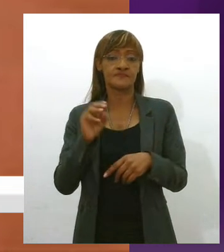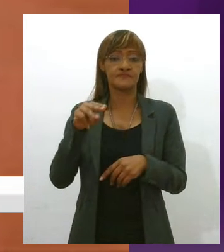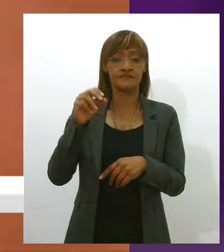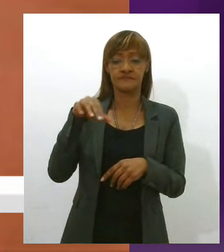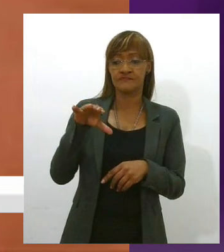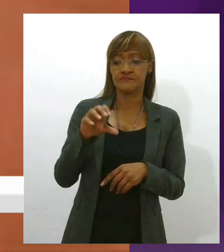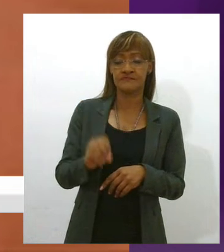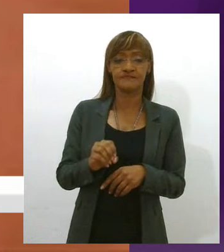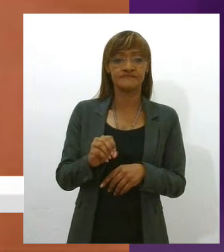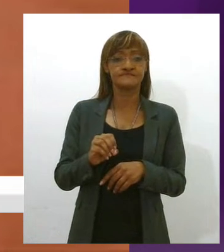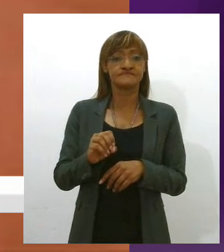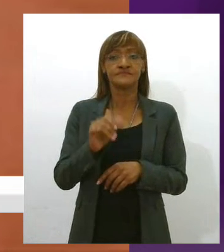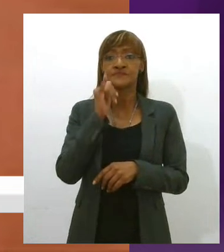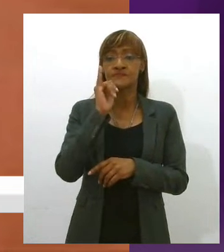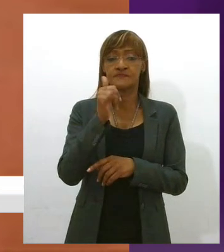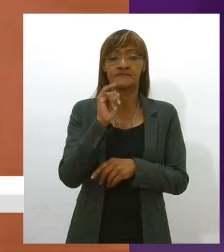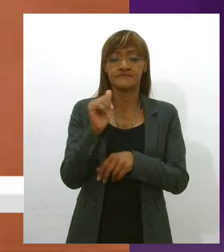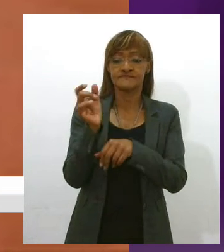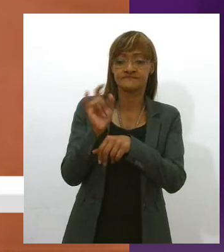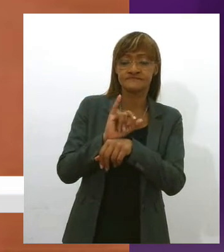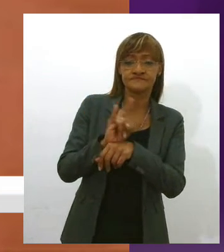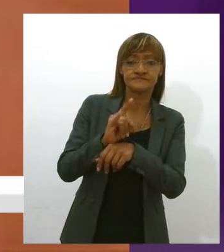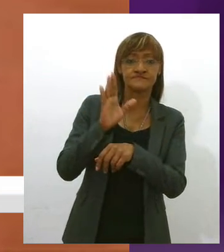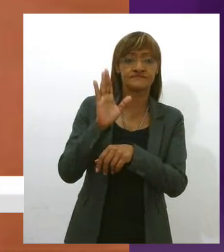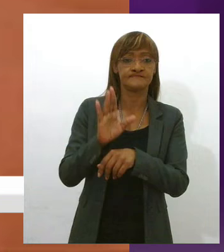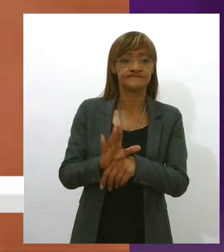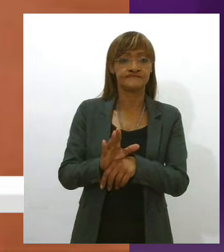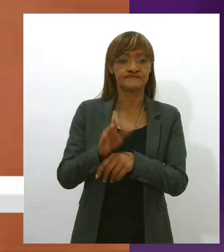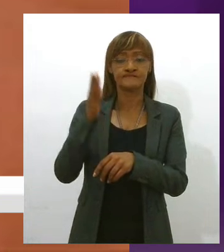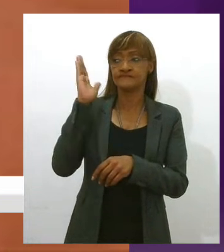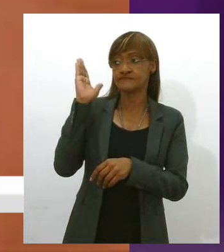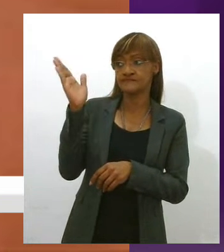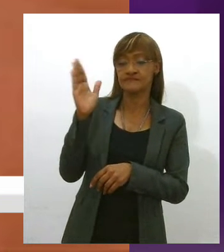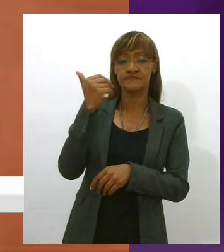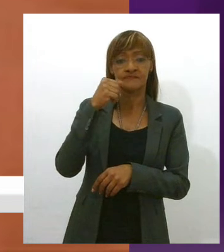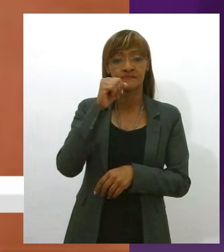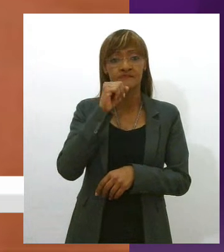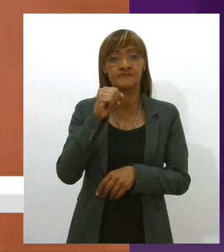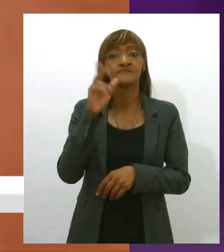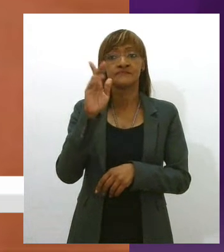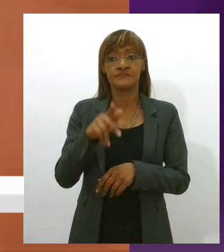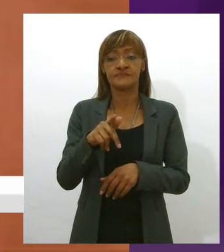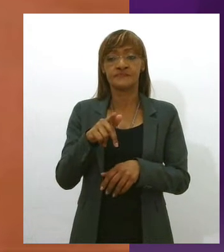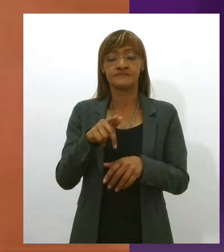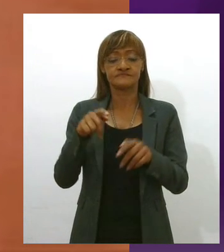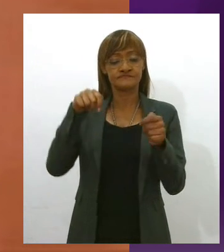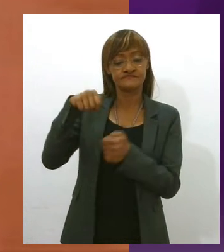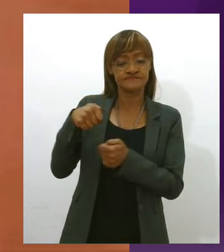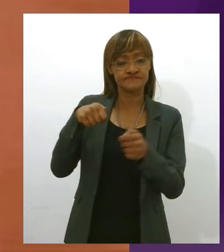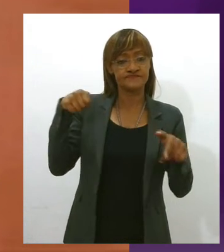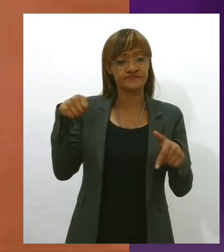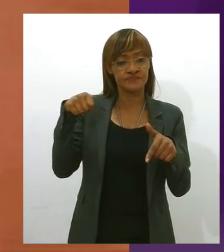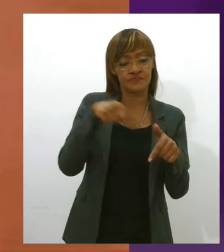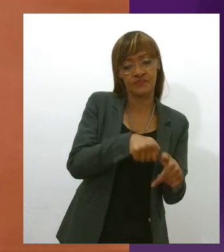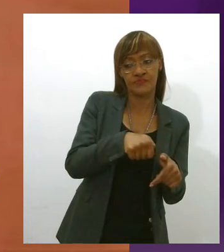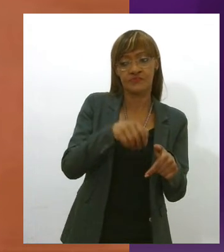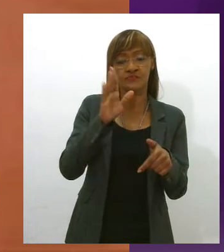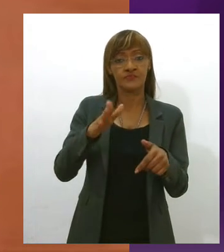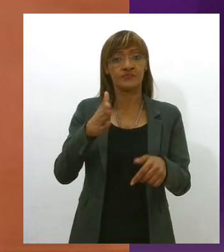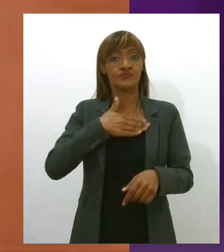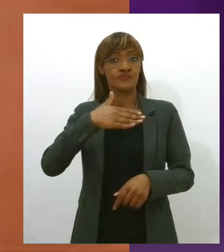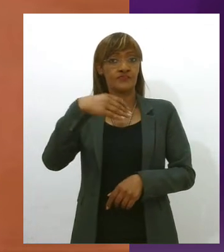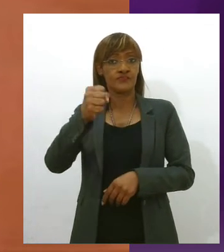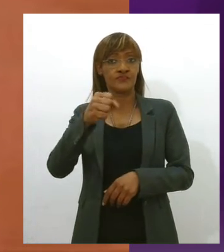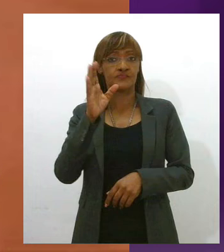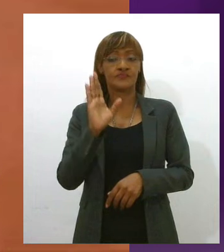a participação das sacerdotisas Mãe Carmen de Oxum e Ebomi Cici de Oxalá de Santa Amaro, numa conversa